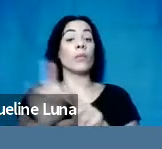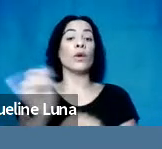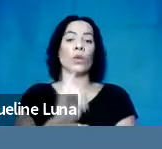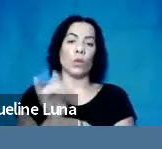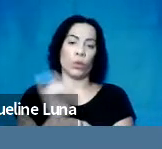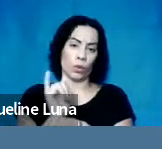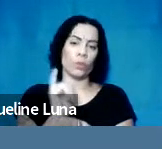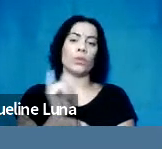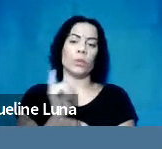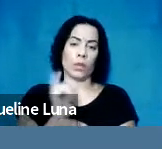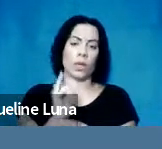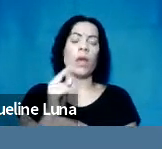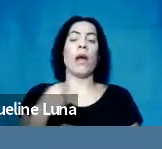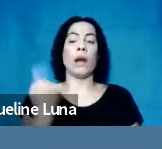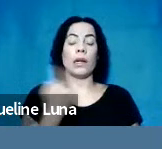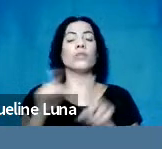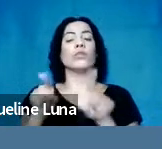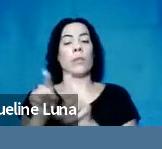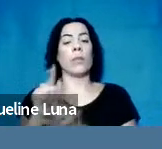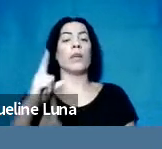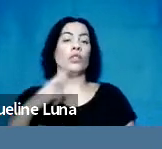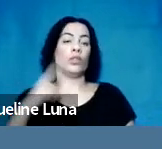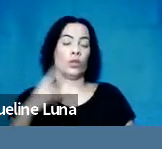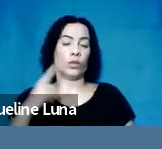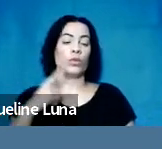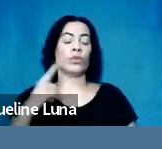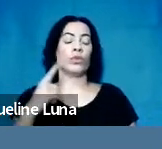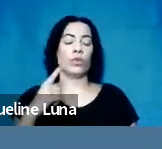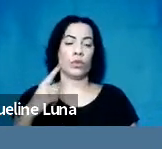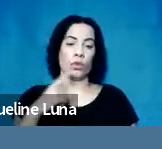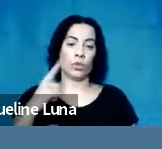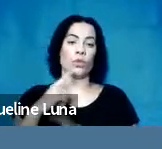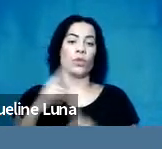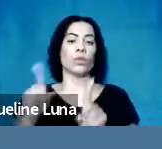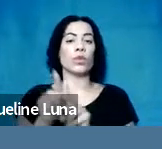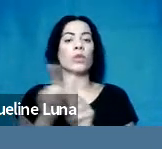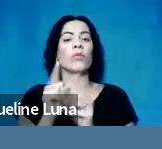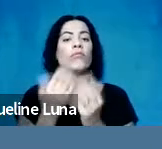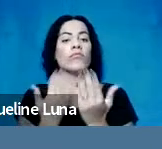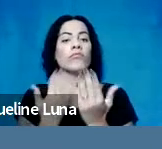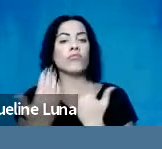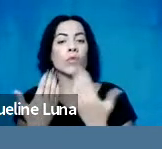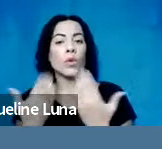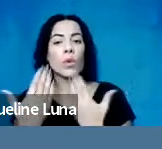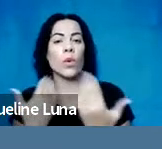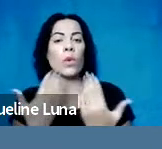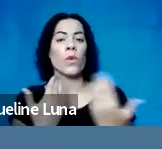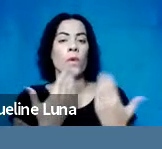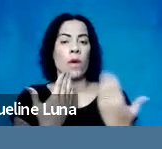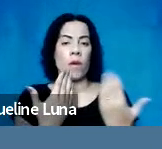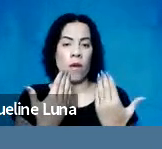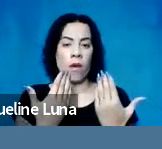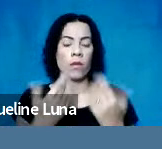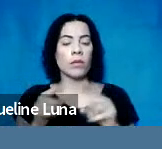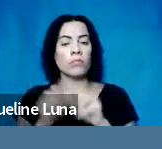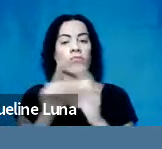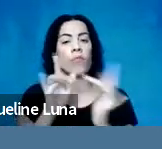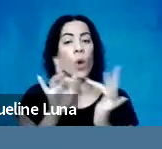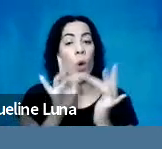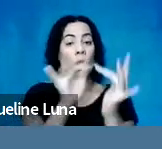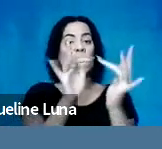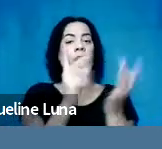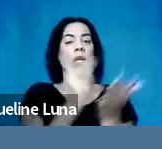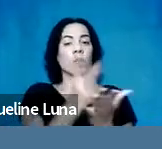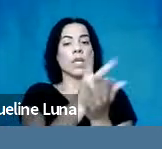gente tinha também uma conversa, um contato sempre que